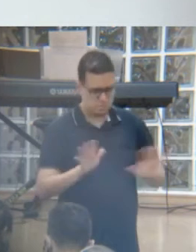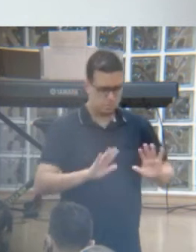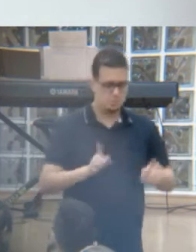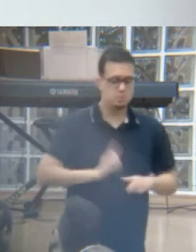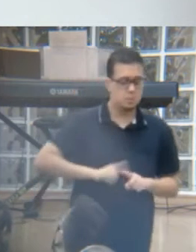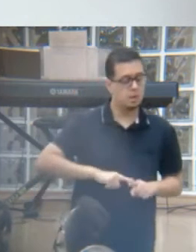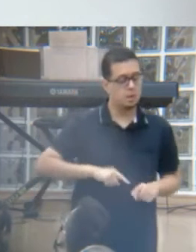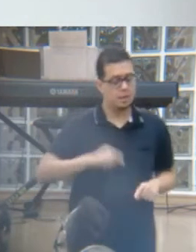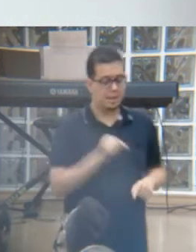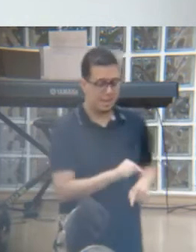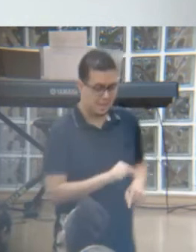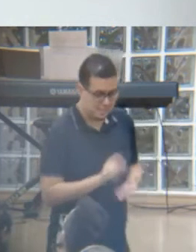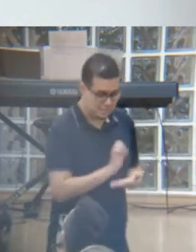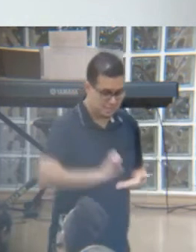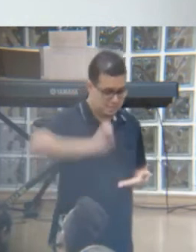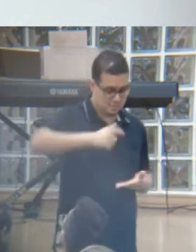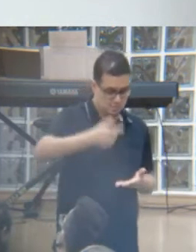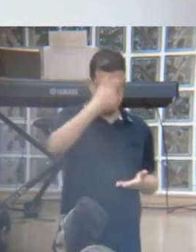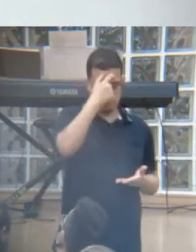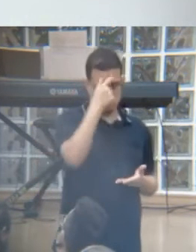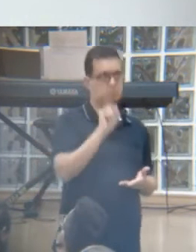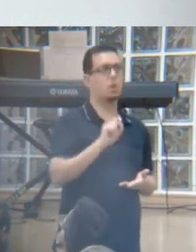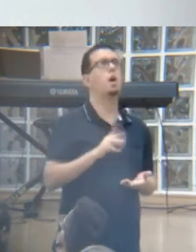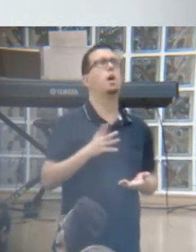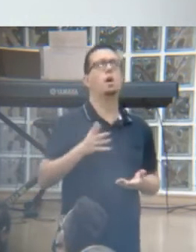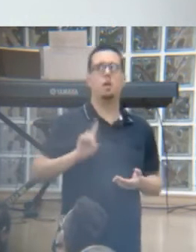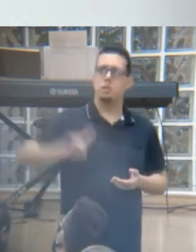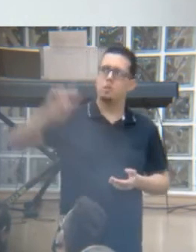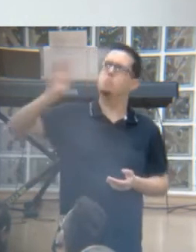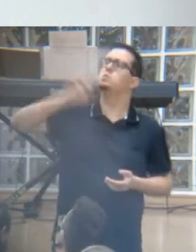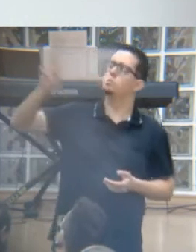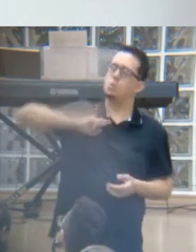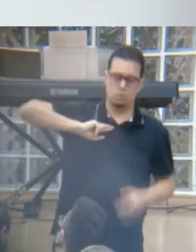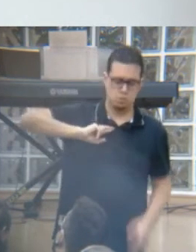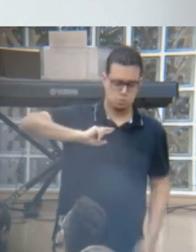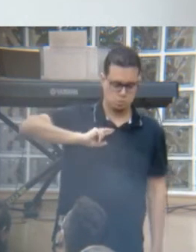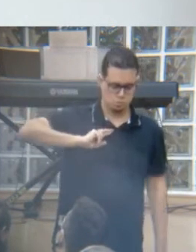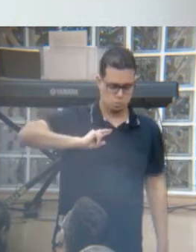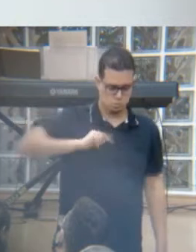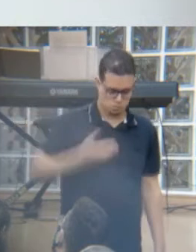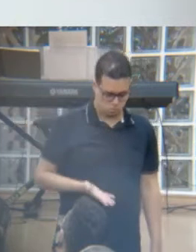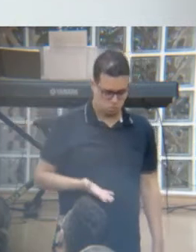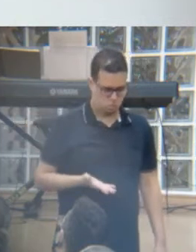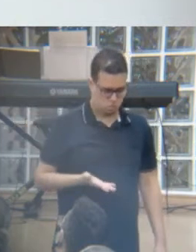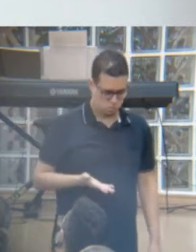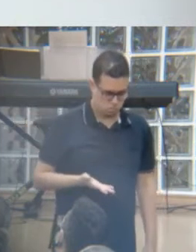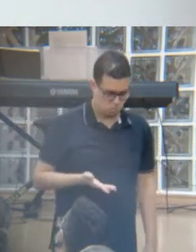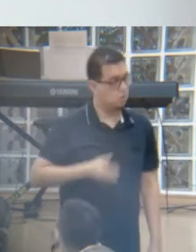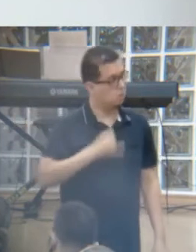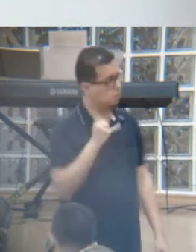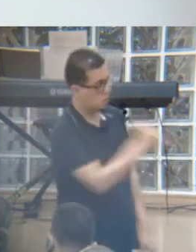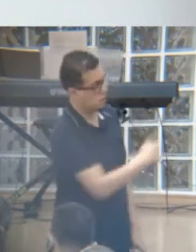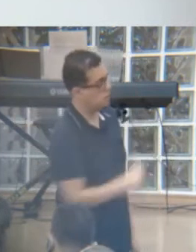gravado, Deus responde às orações. A sua declaração é: nem orvalho, nem